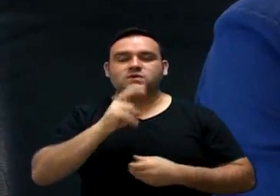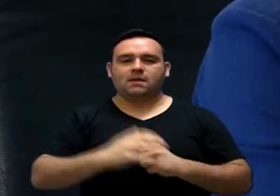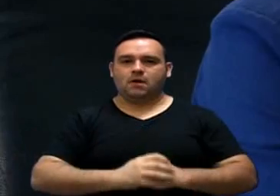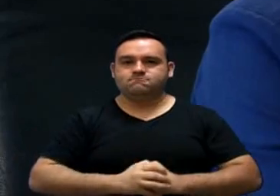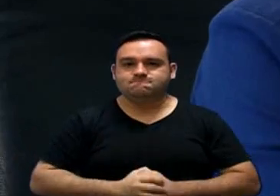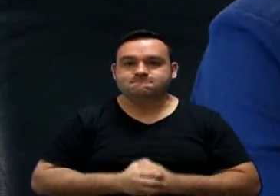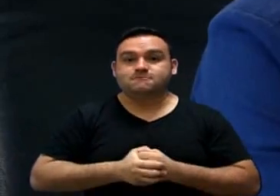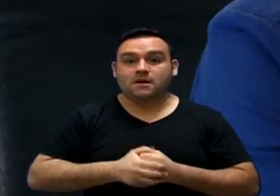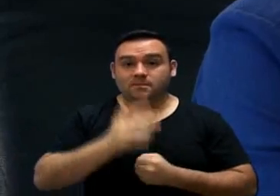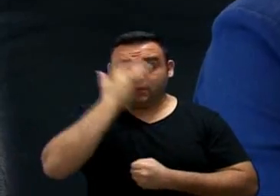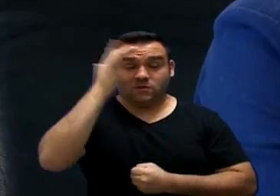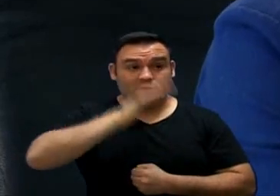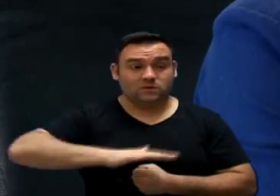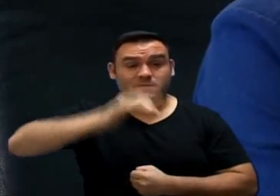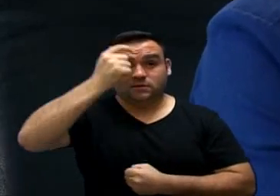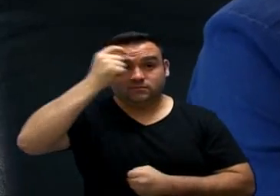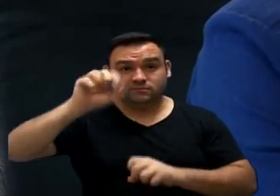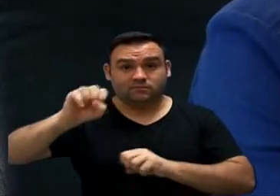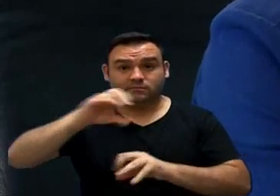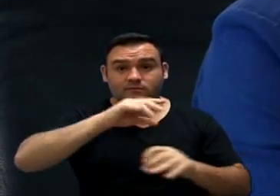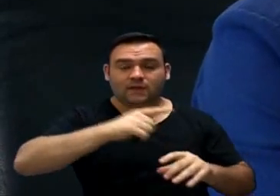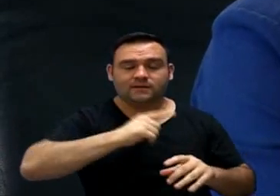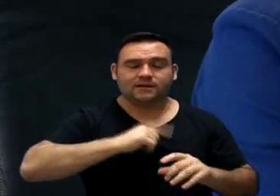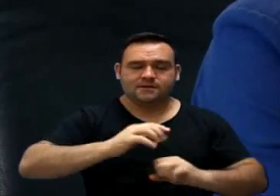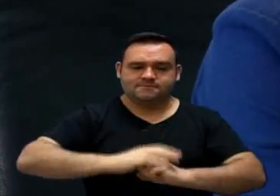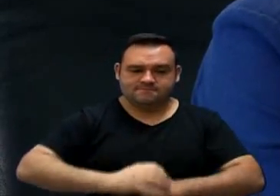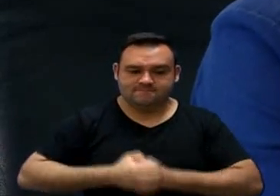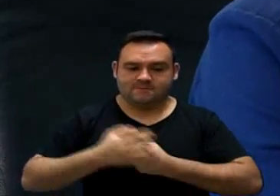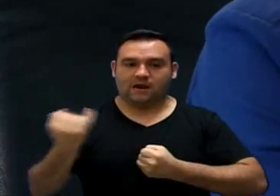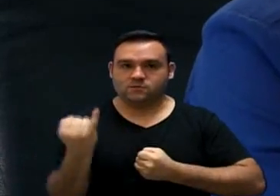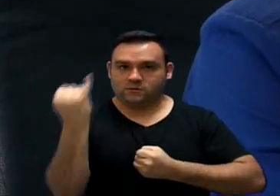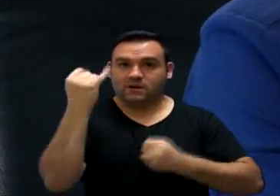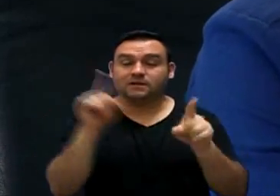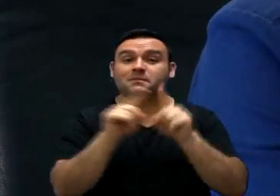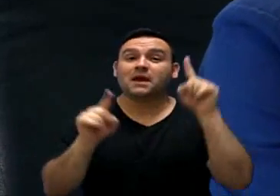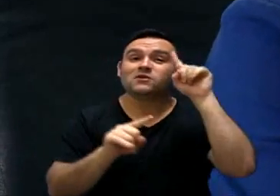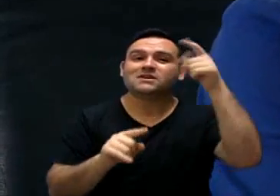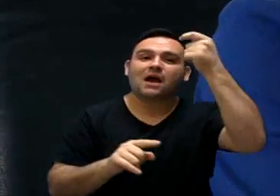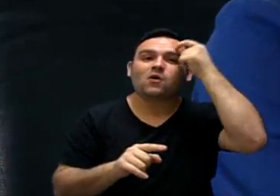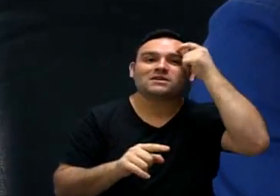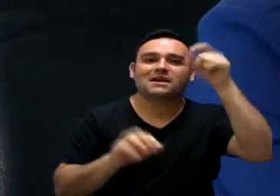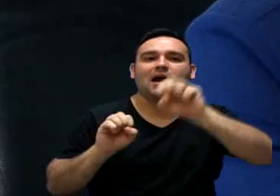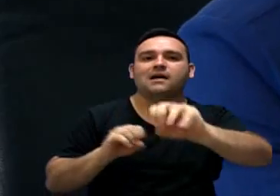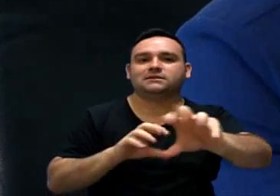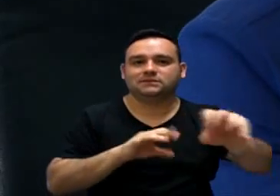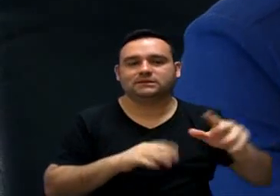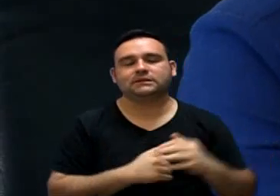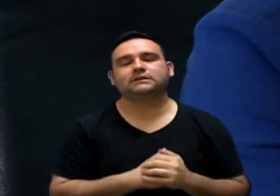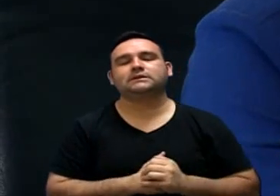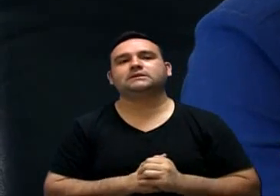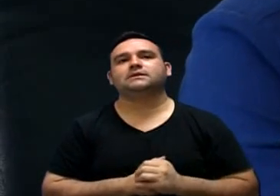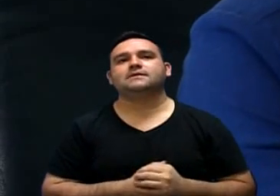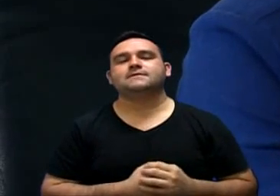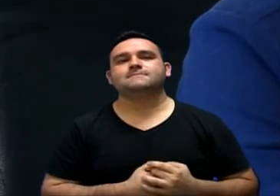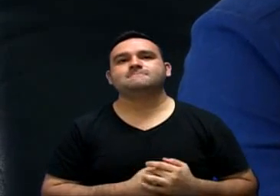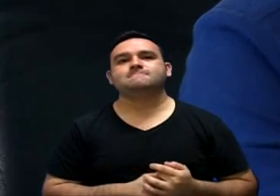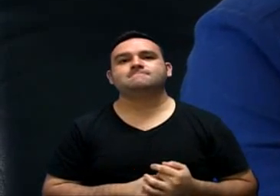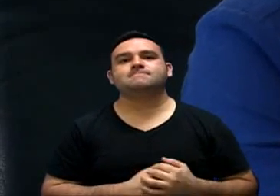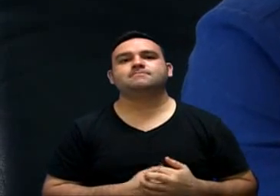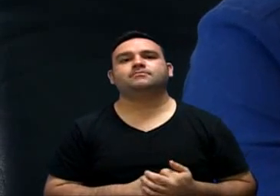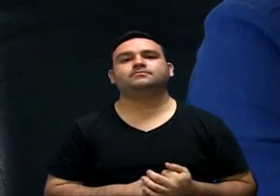Sorocaba, semana de conscientização sobre a manobra de Heinrich e o Dia Municipal da Conscientização.